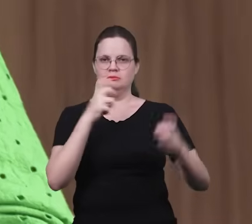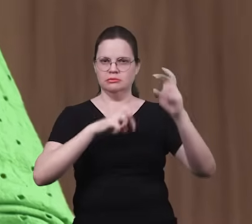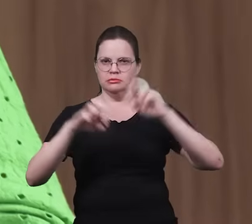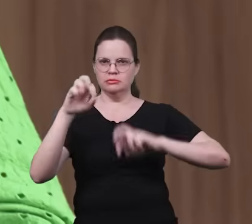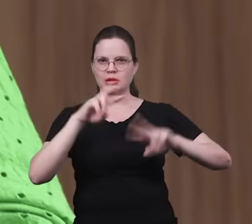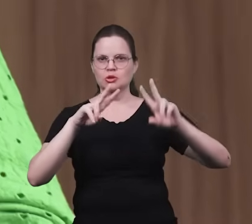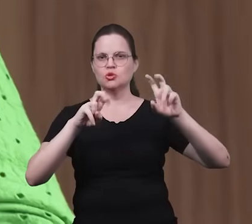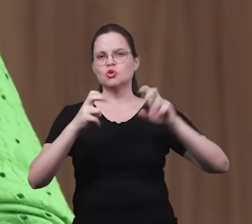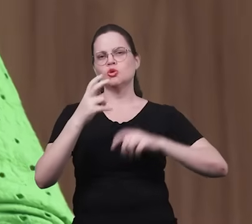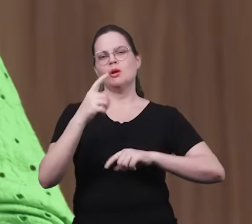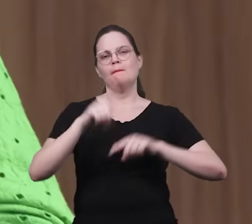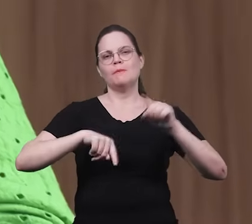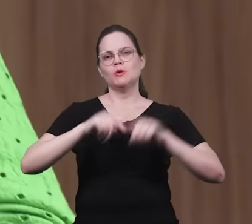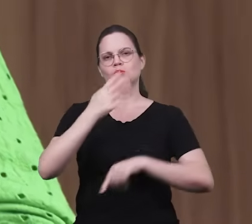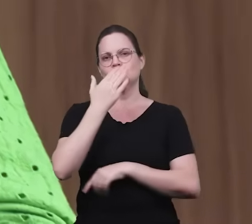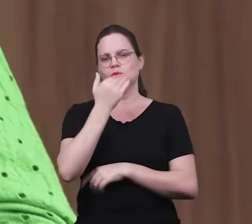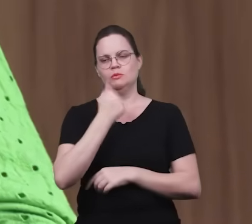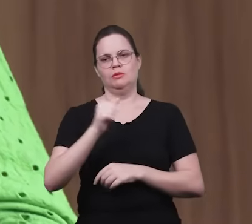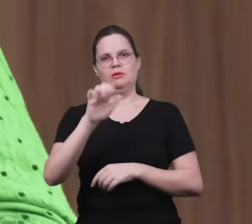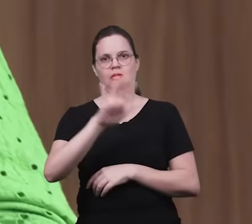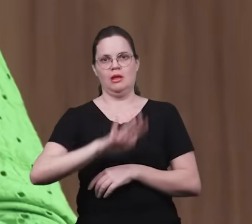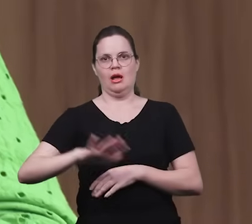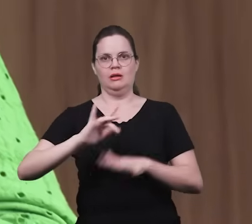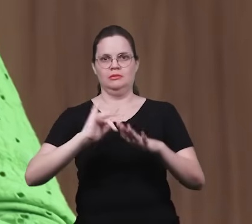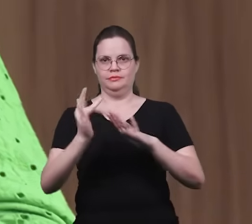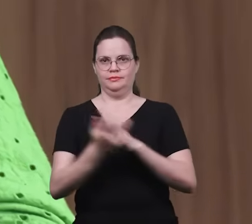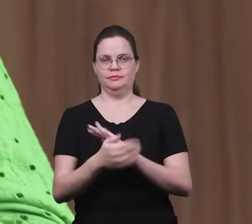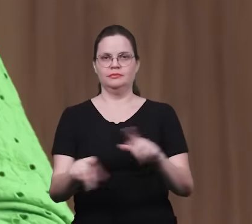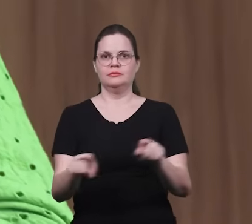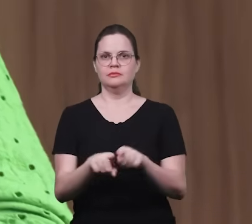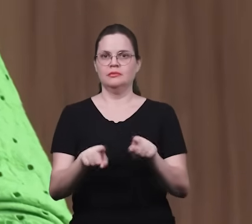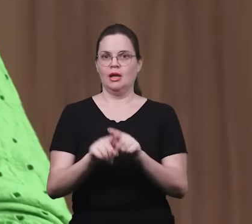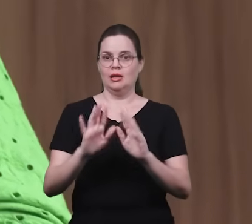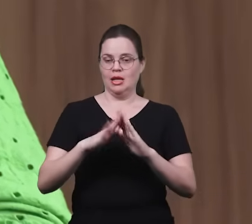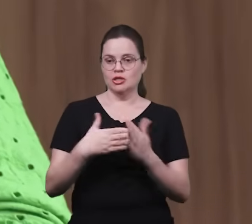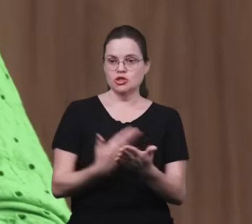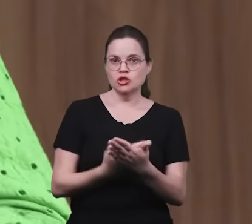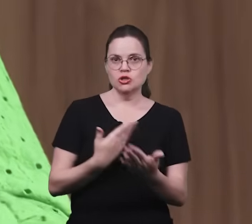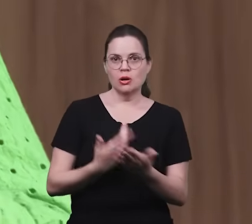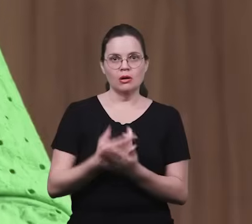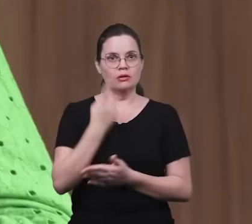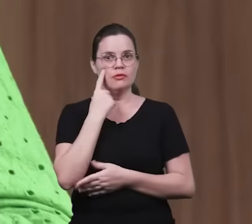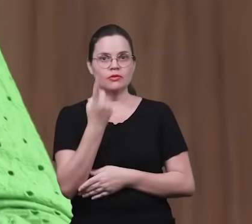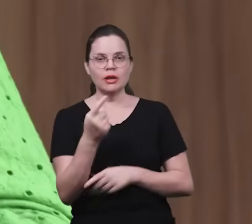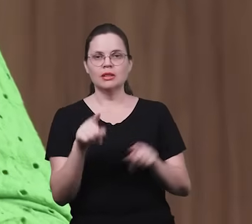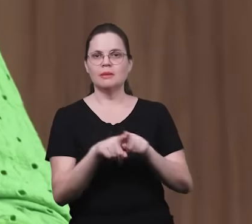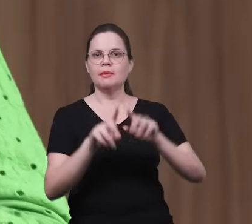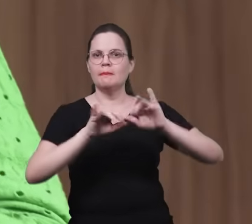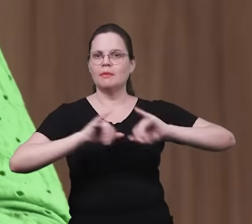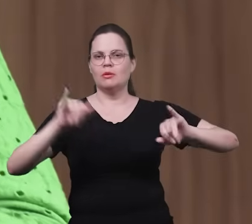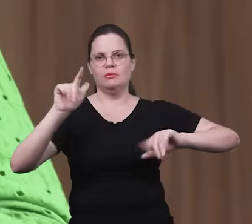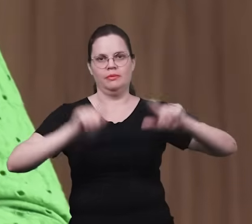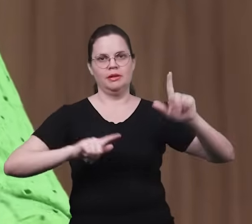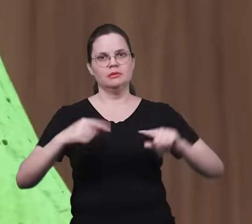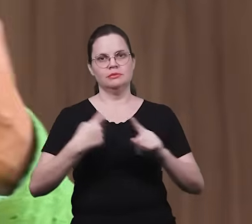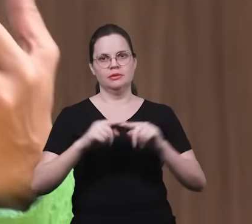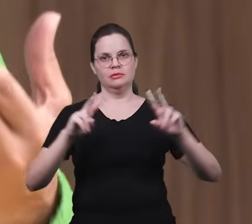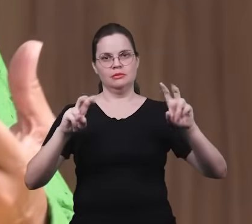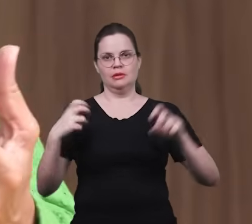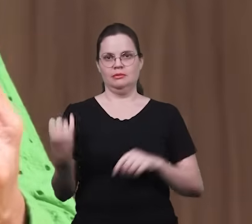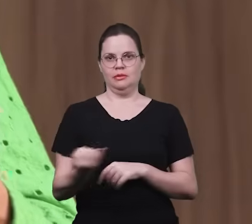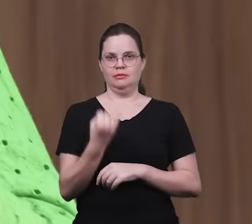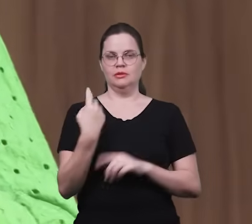produtos alimentícios, no ambiente digital, no espaço escolar, porque esse é um tema muito importante, né?